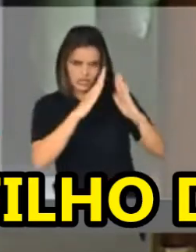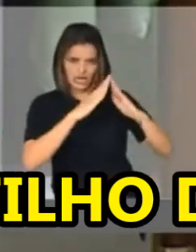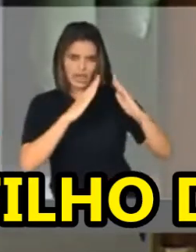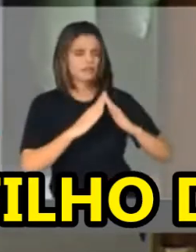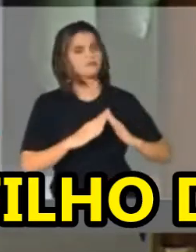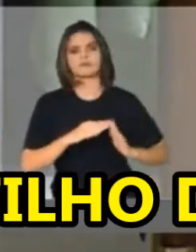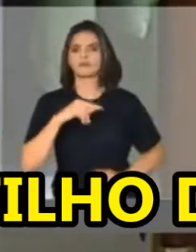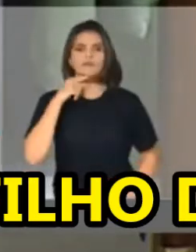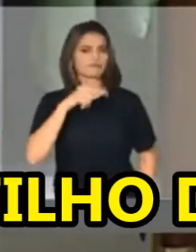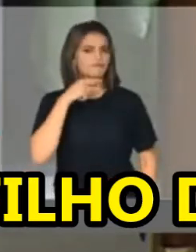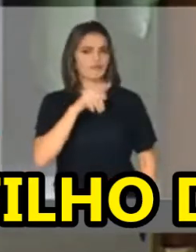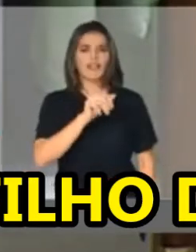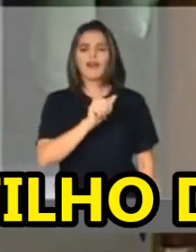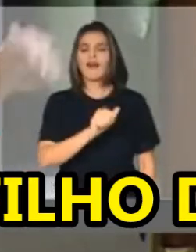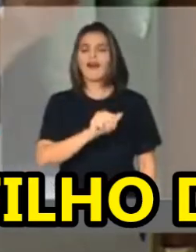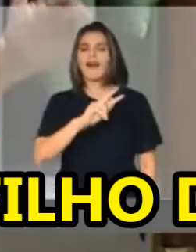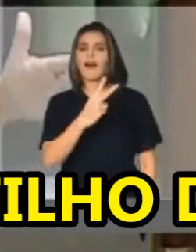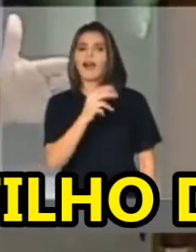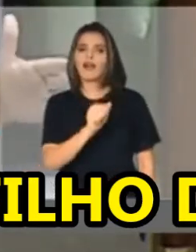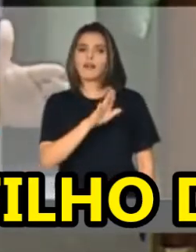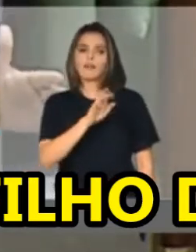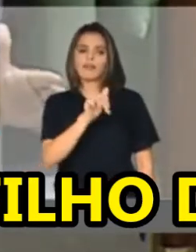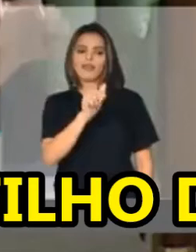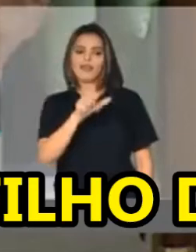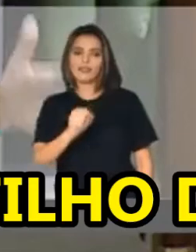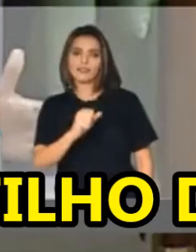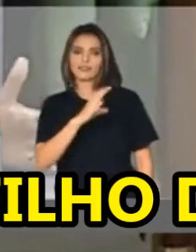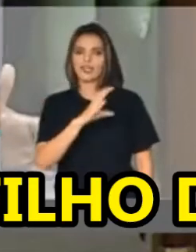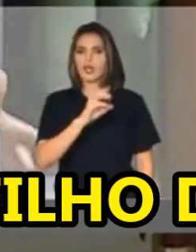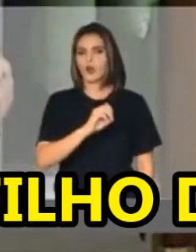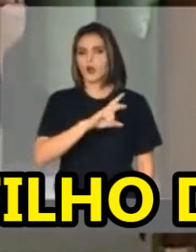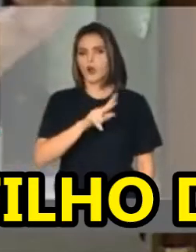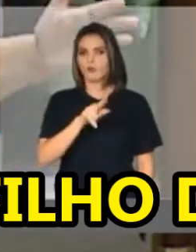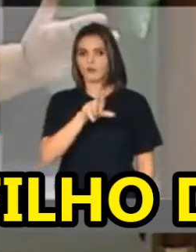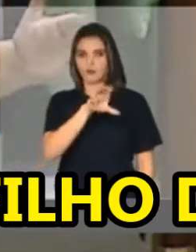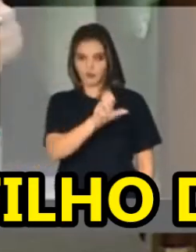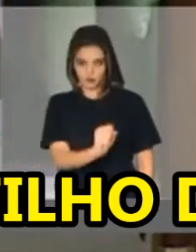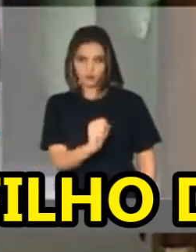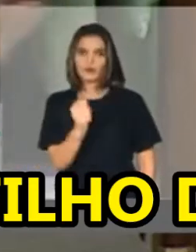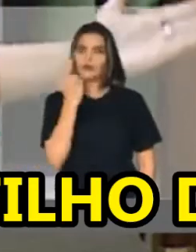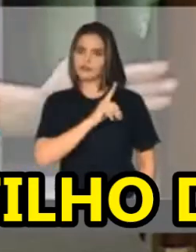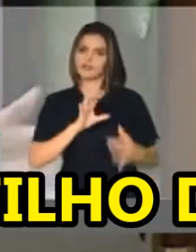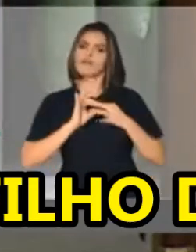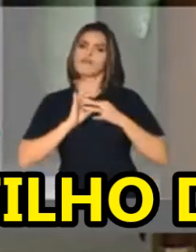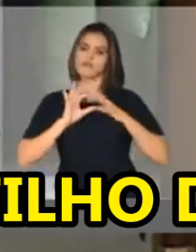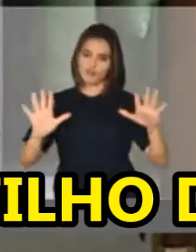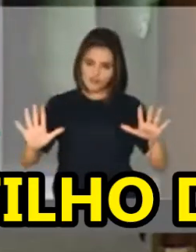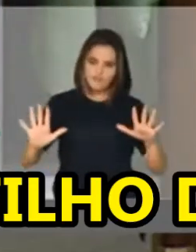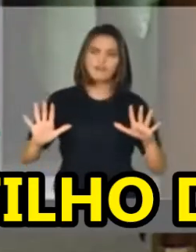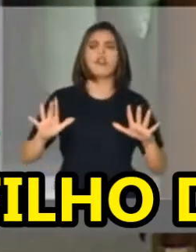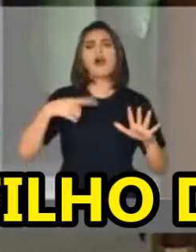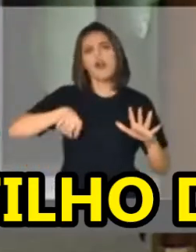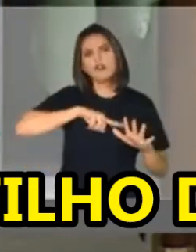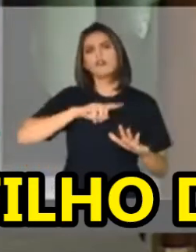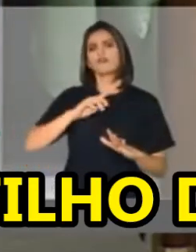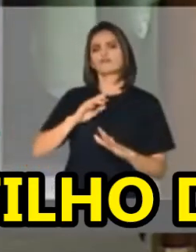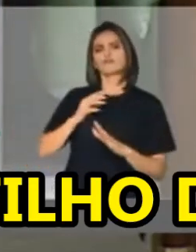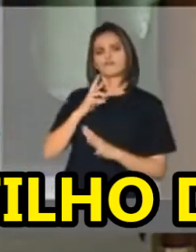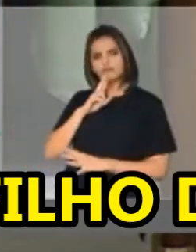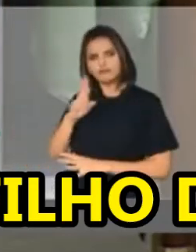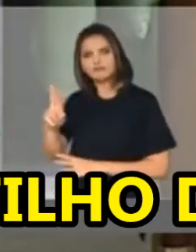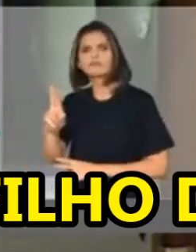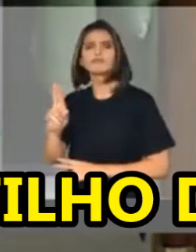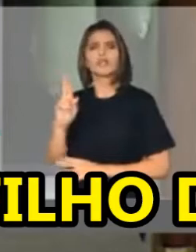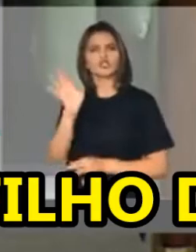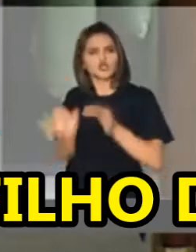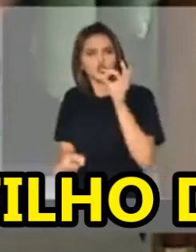conseguiu um habeas corpus para que pudesse, em liberdade, responder às diversas acusações, e contra